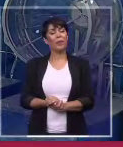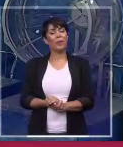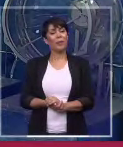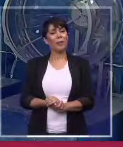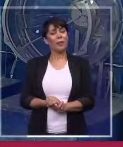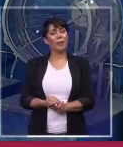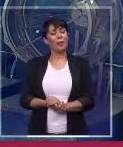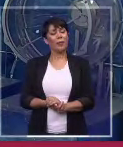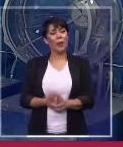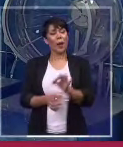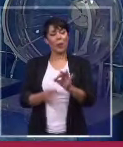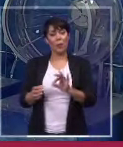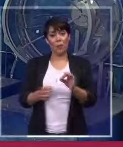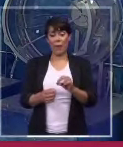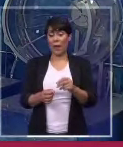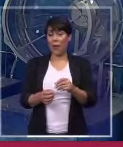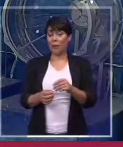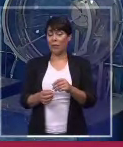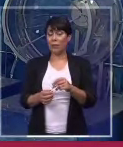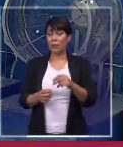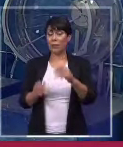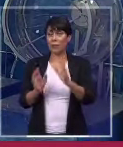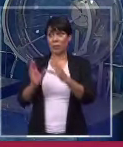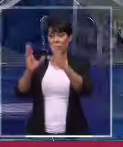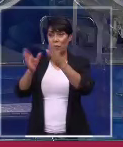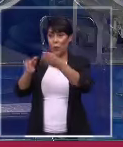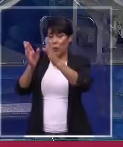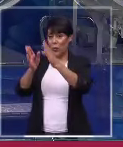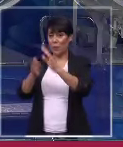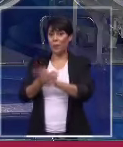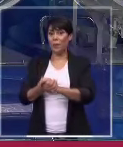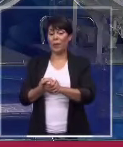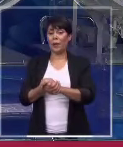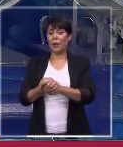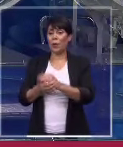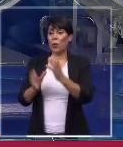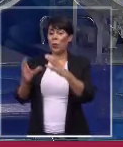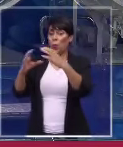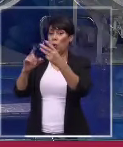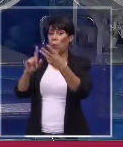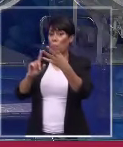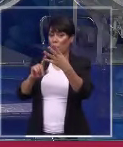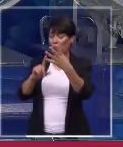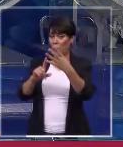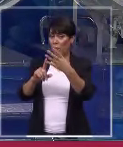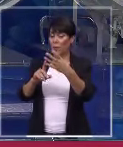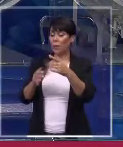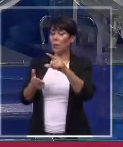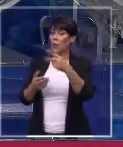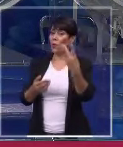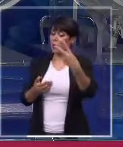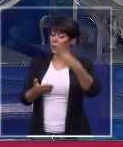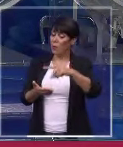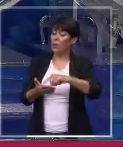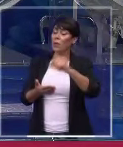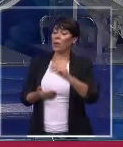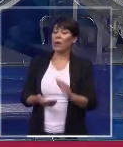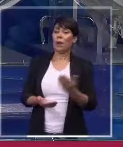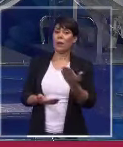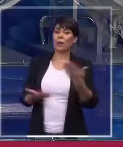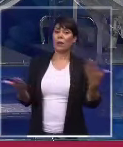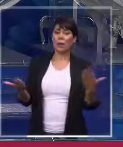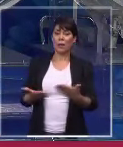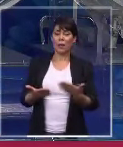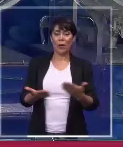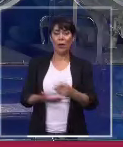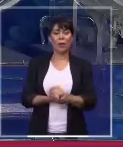colocá-las no suporte acima do mesmo globo, o globo número 4, para procedermos o segundo sorteio da Dupla